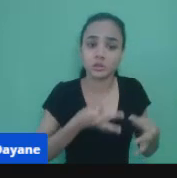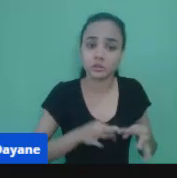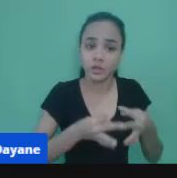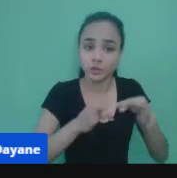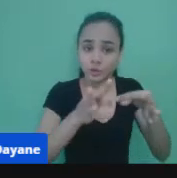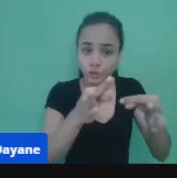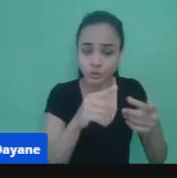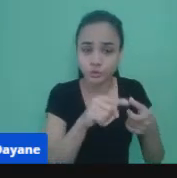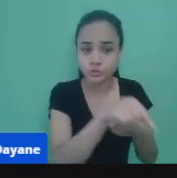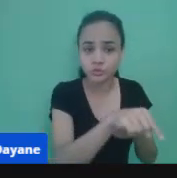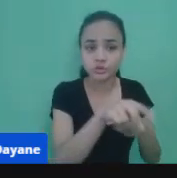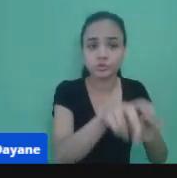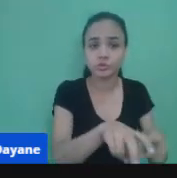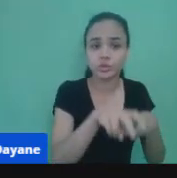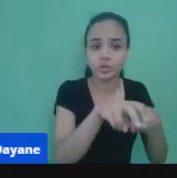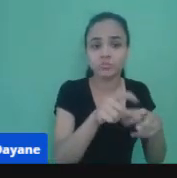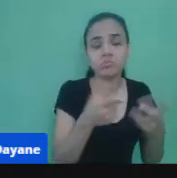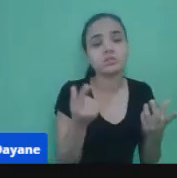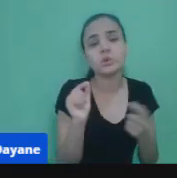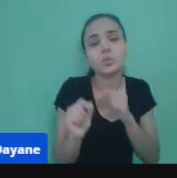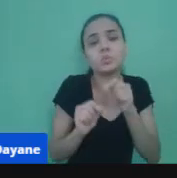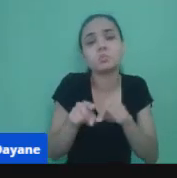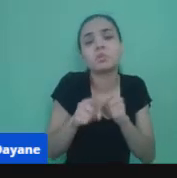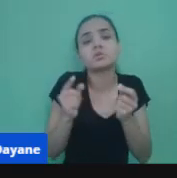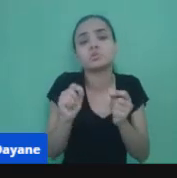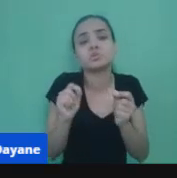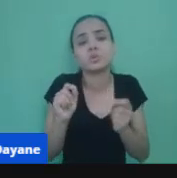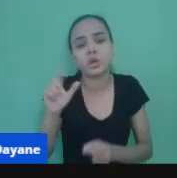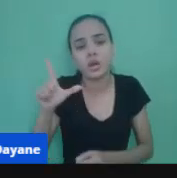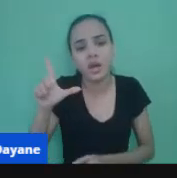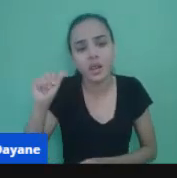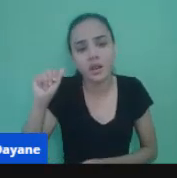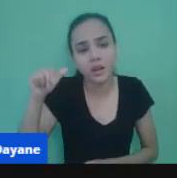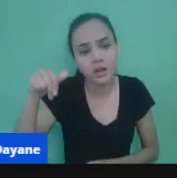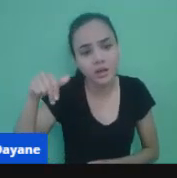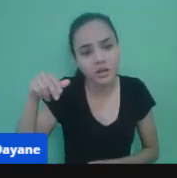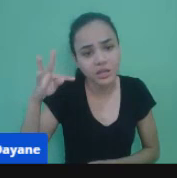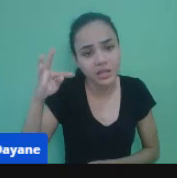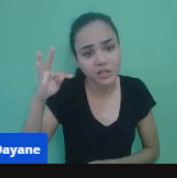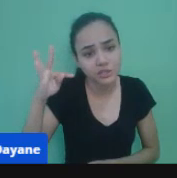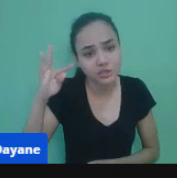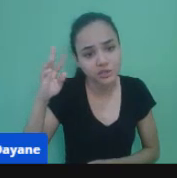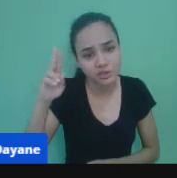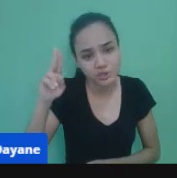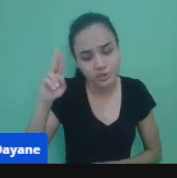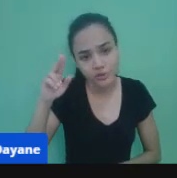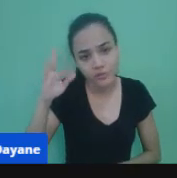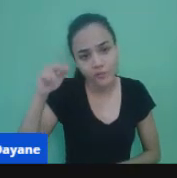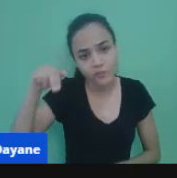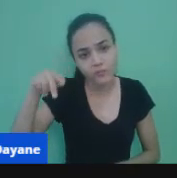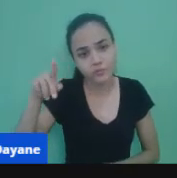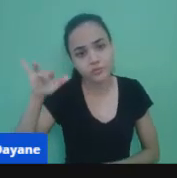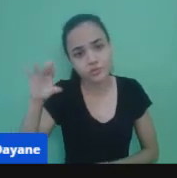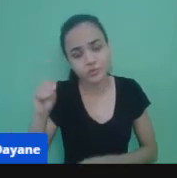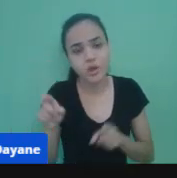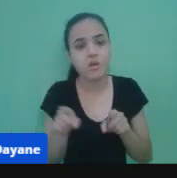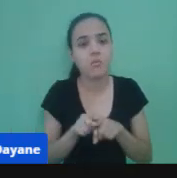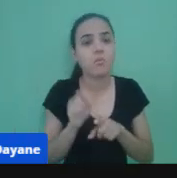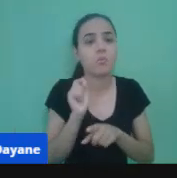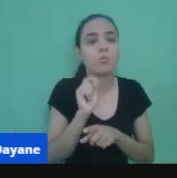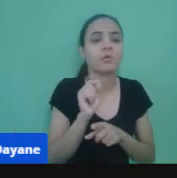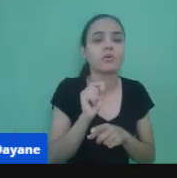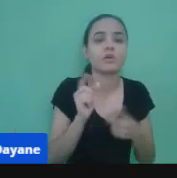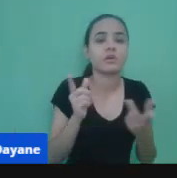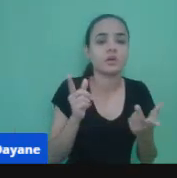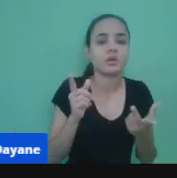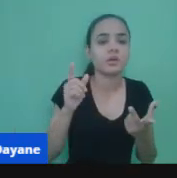um minifúndio, quem que tem acesso a financiamento para conseguir essas tecnologias? O pequeno proprietário tem ou é